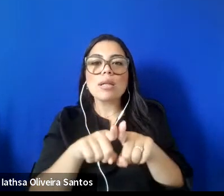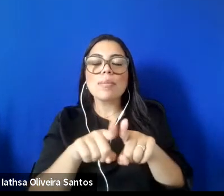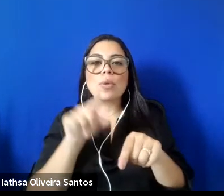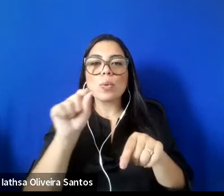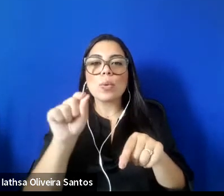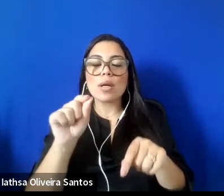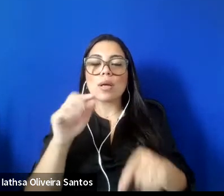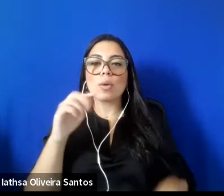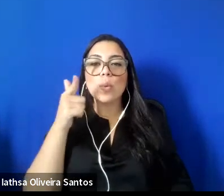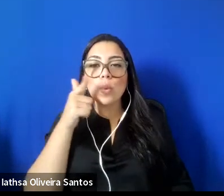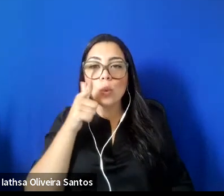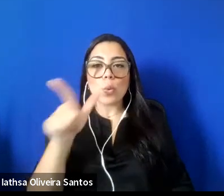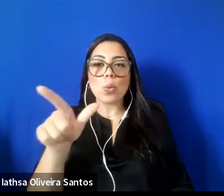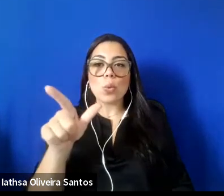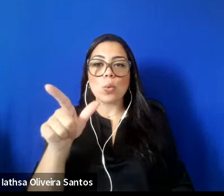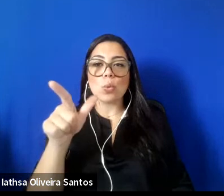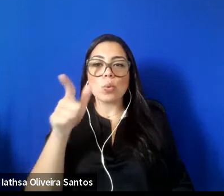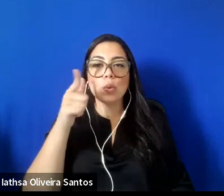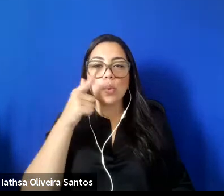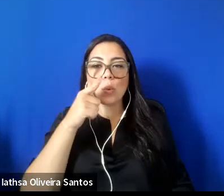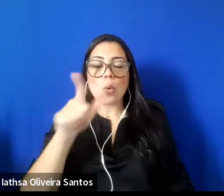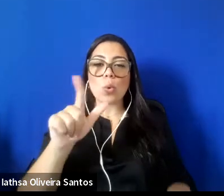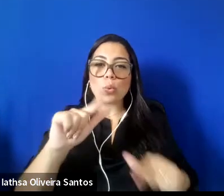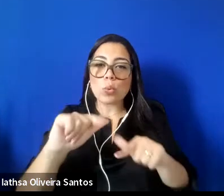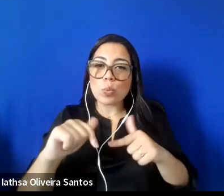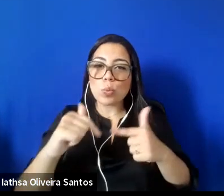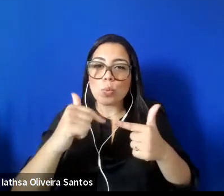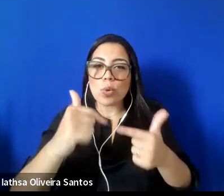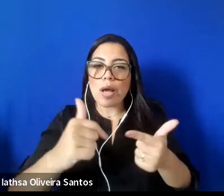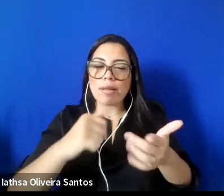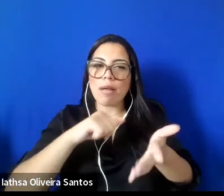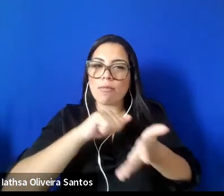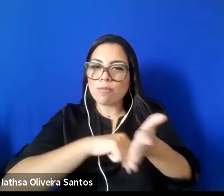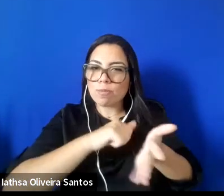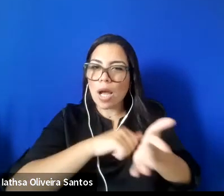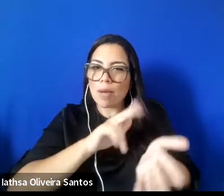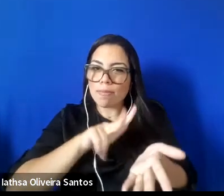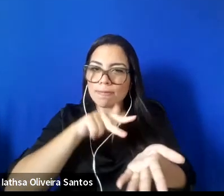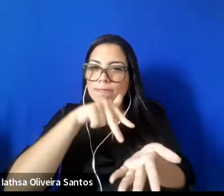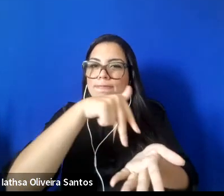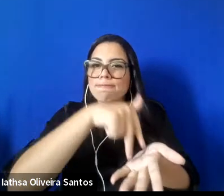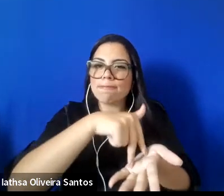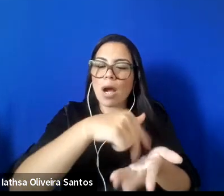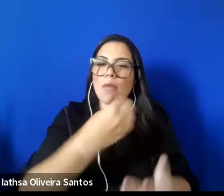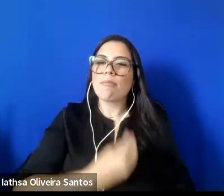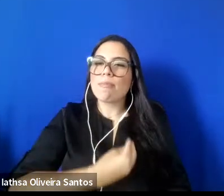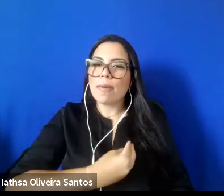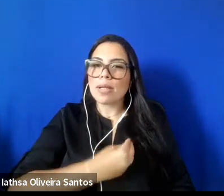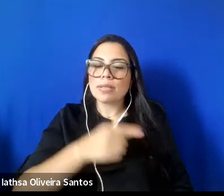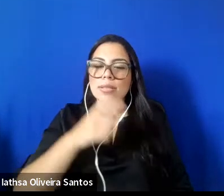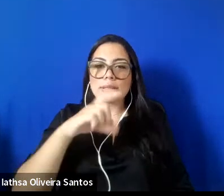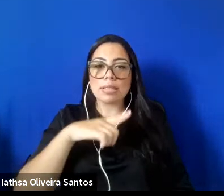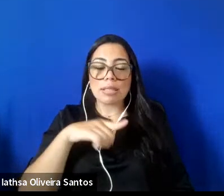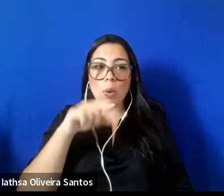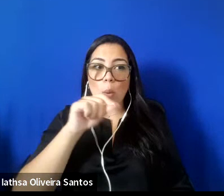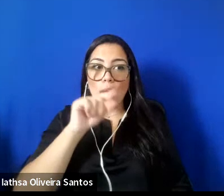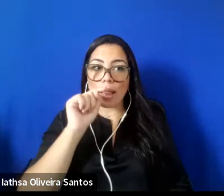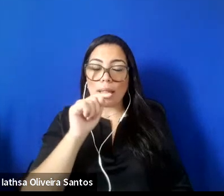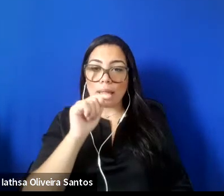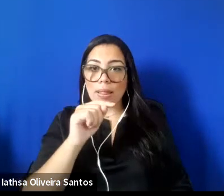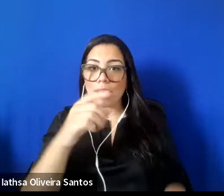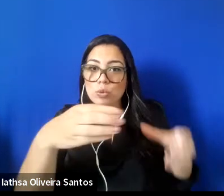aí uma atuação mais intensa e presencial, obter desses